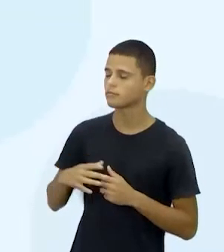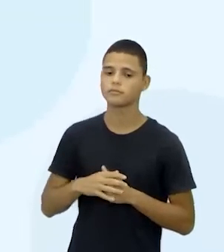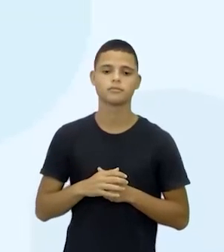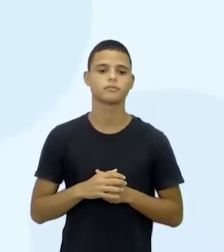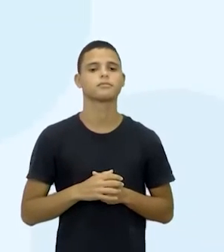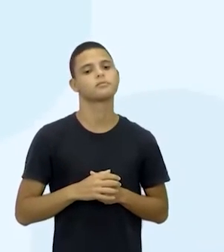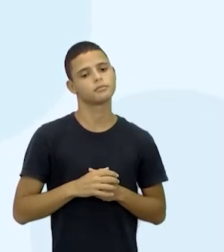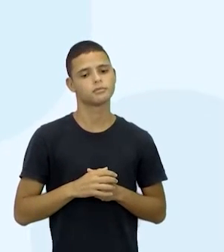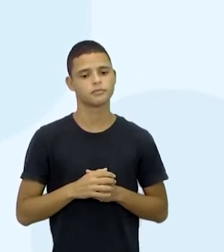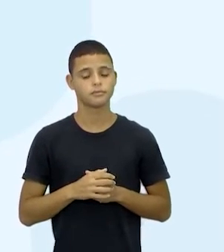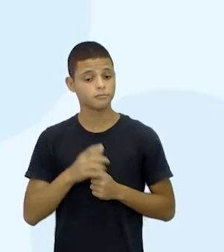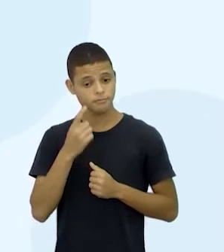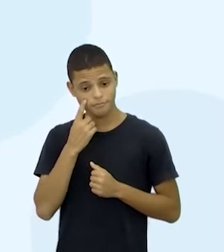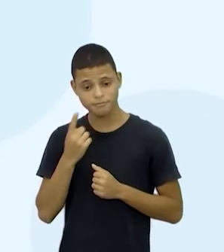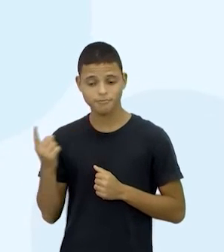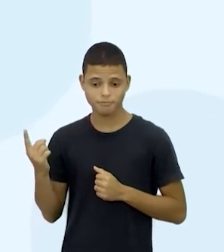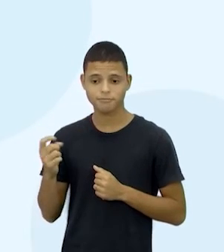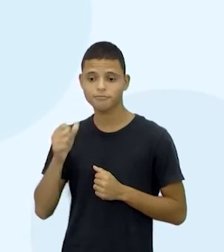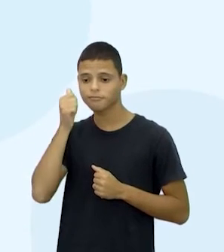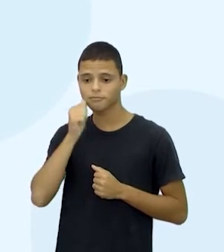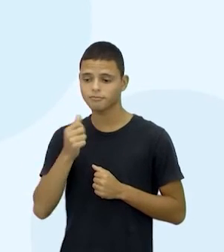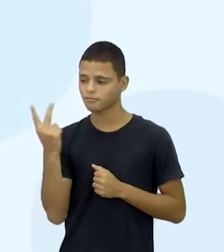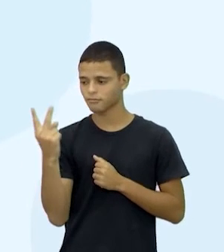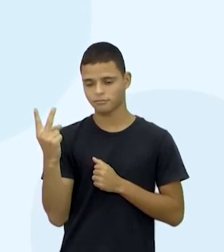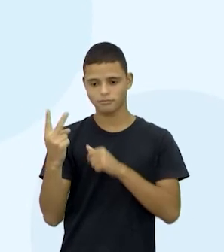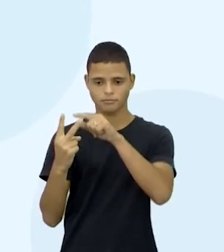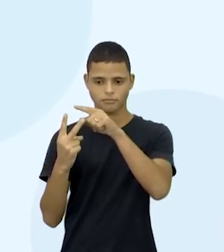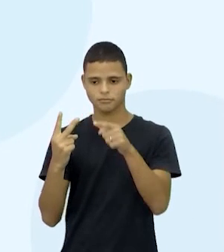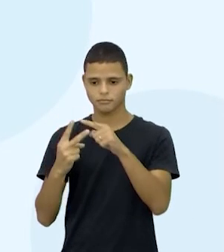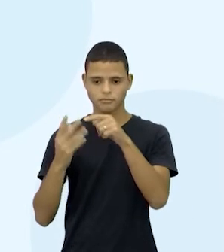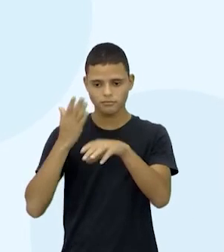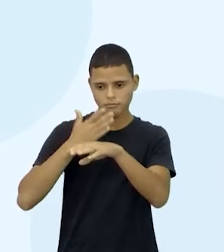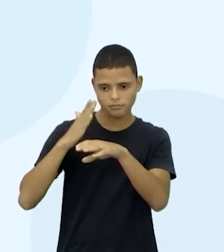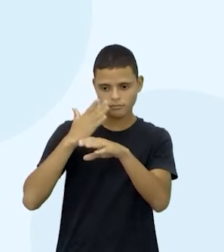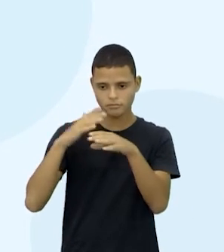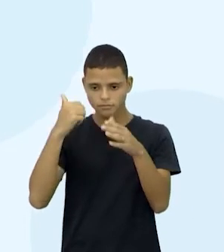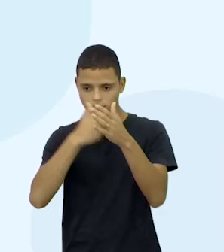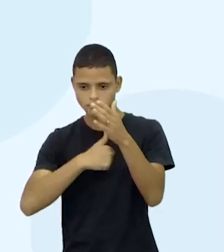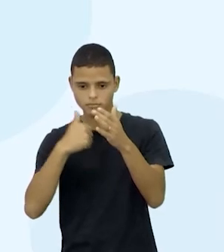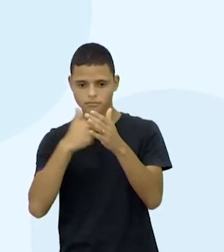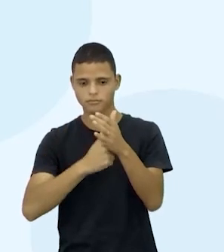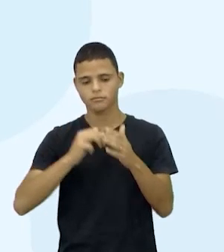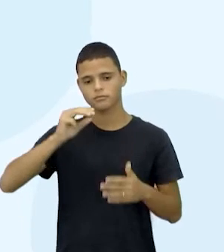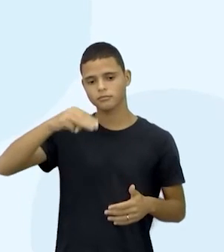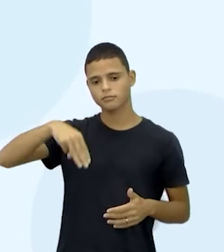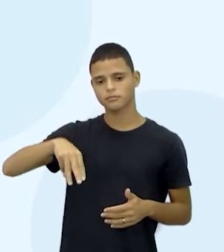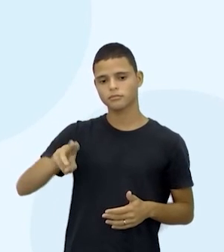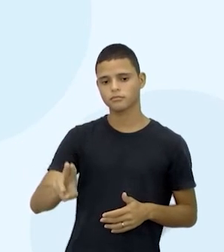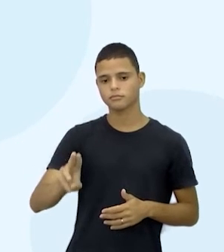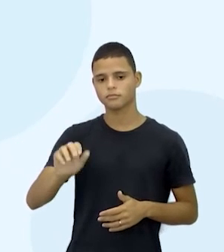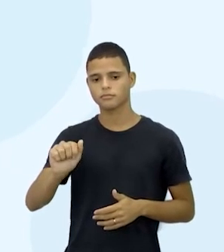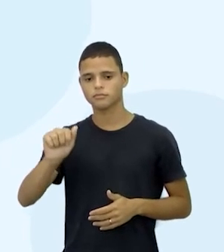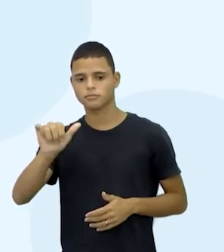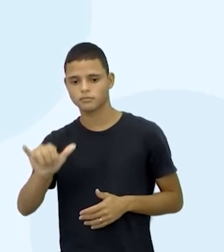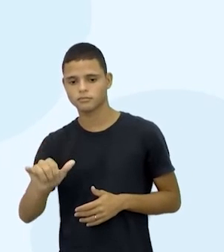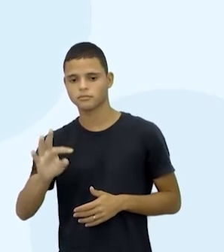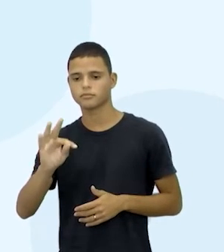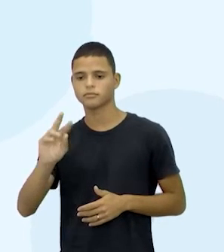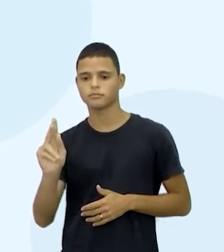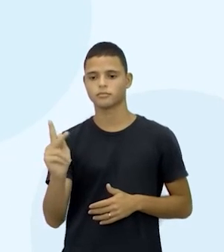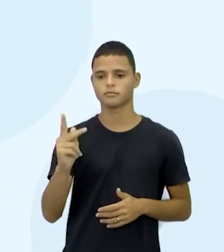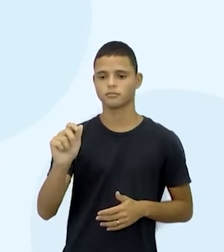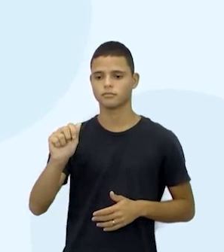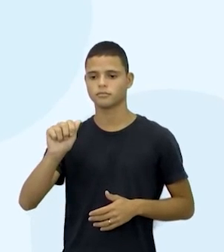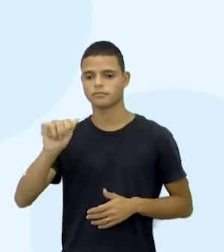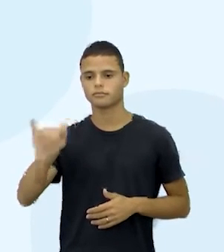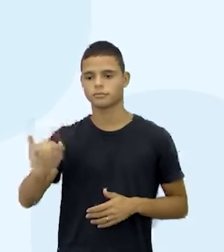dá pra ver melhor, ó. 2 moças. 2 moças, que legal, bacana. E é muito bonito de ver a flexibilidade que trabalha no Muay